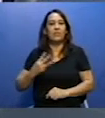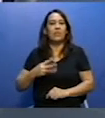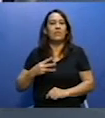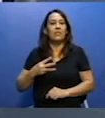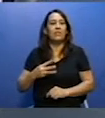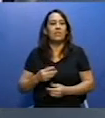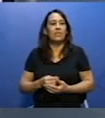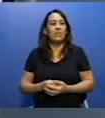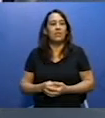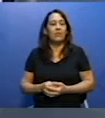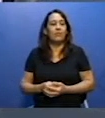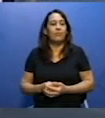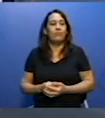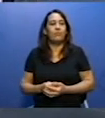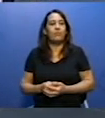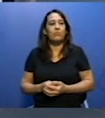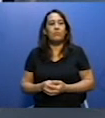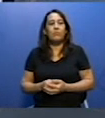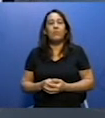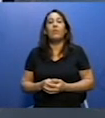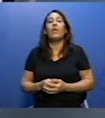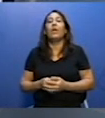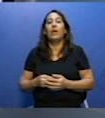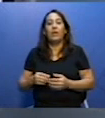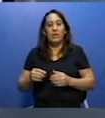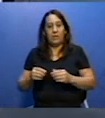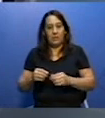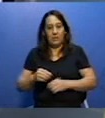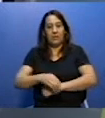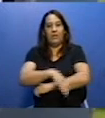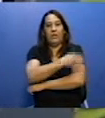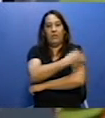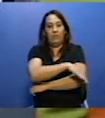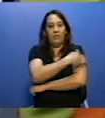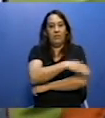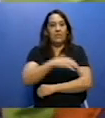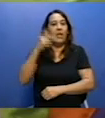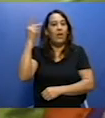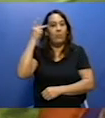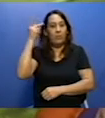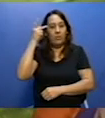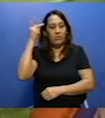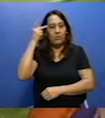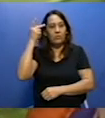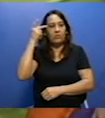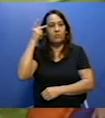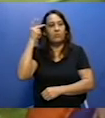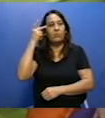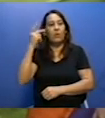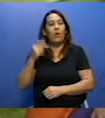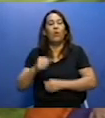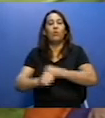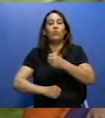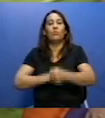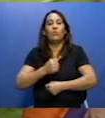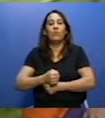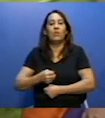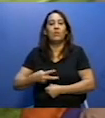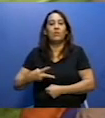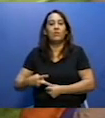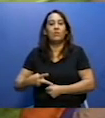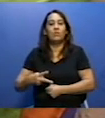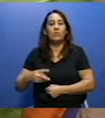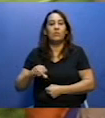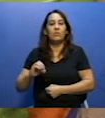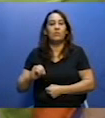Agora aquela terceira imagem. A mesma avenida. Olha o ano aqui, ó. Circula para ti, ó. Para a